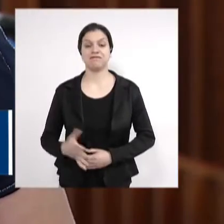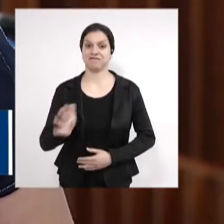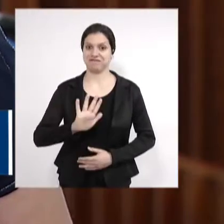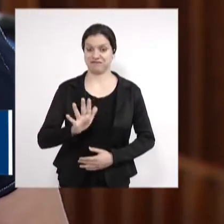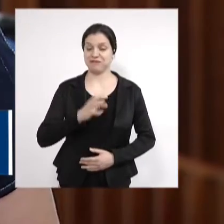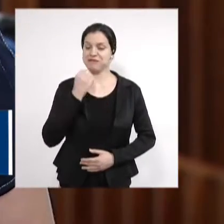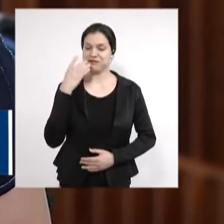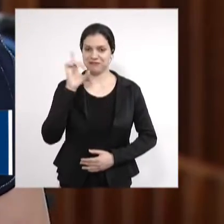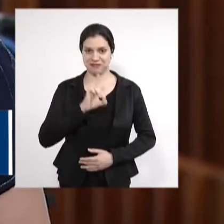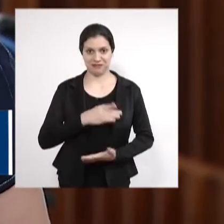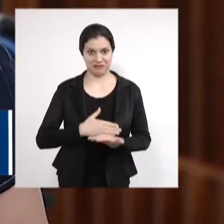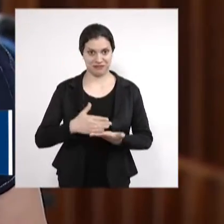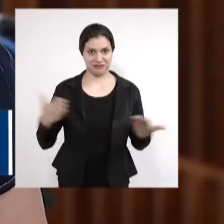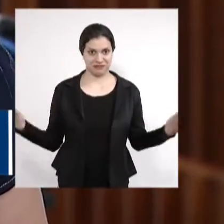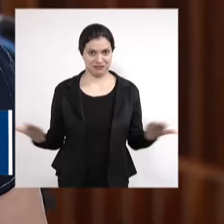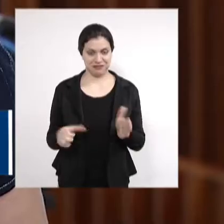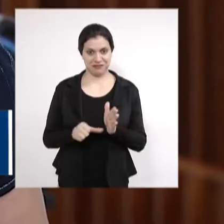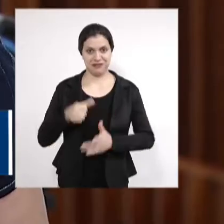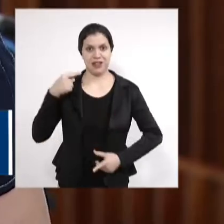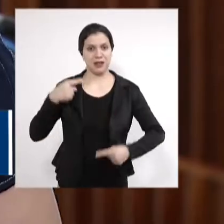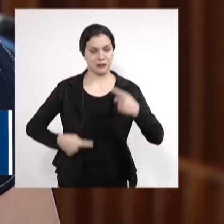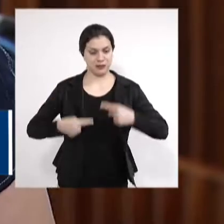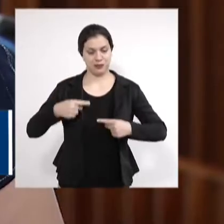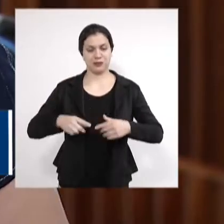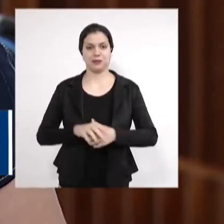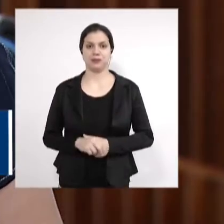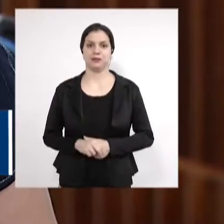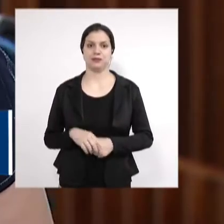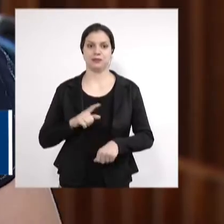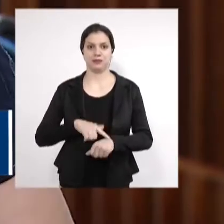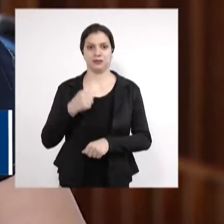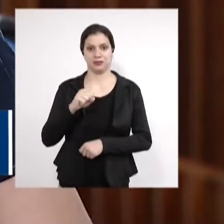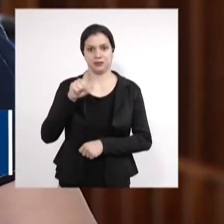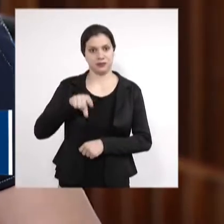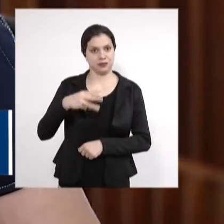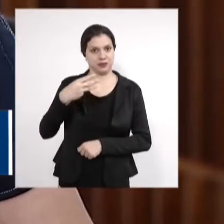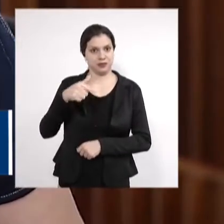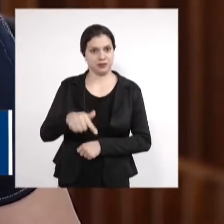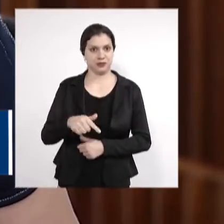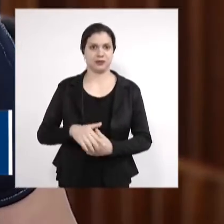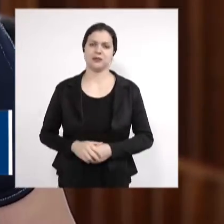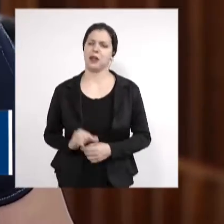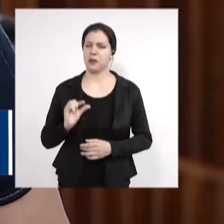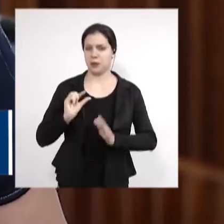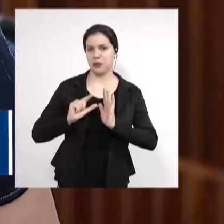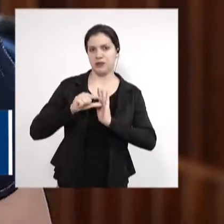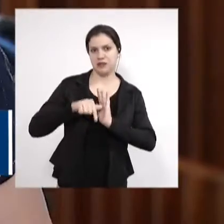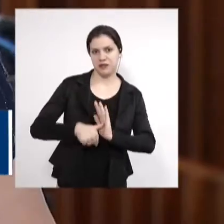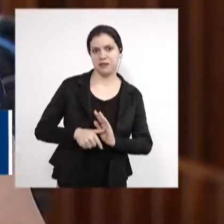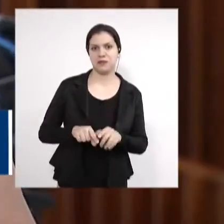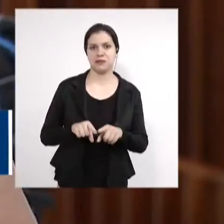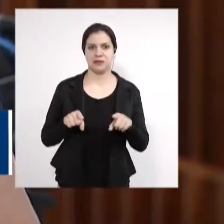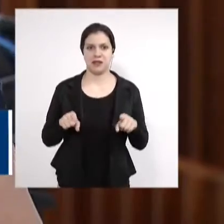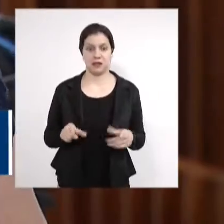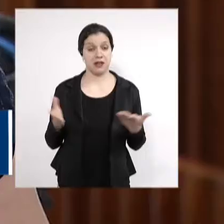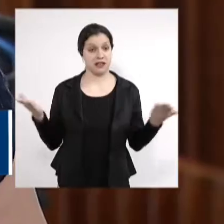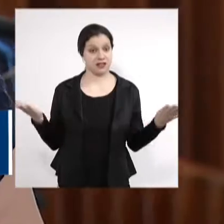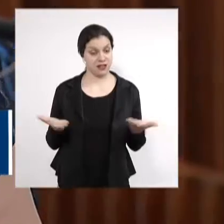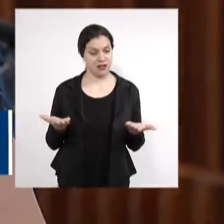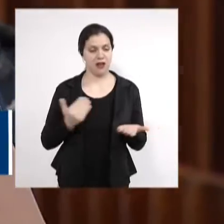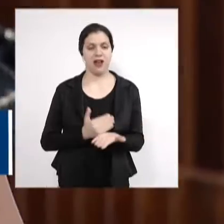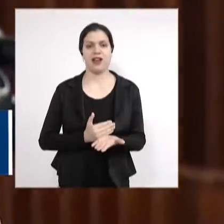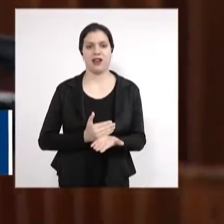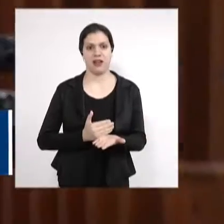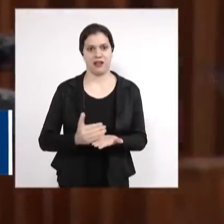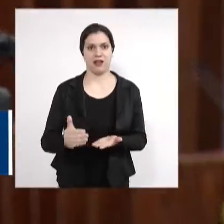Olá, bom dia. Começa agora o Primeira Discussão, 8h37. Estamos um pouquinho atrasados, mas já damos início